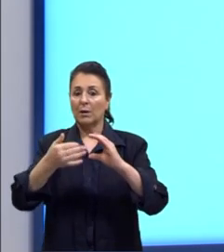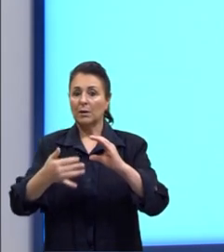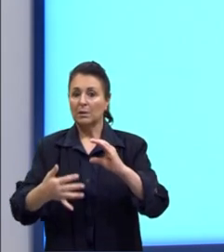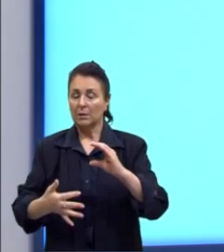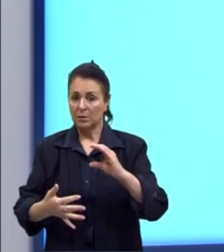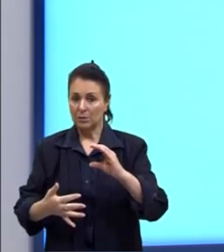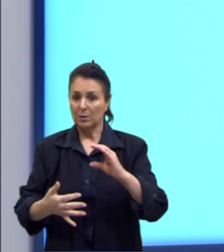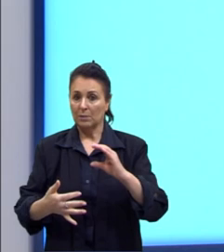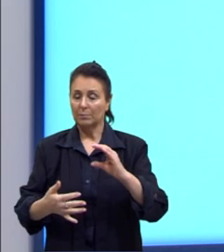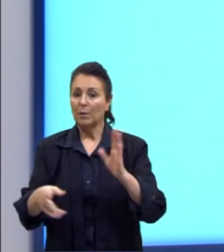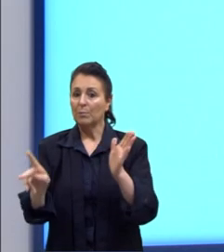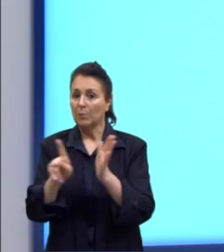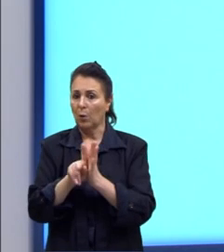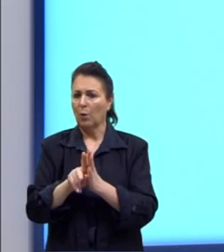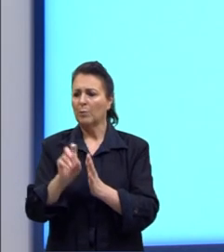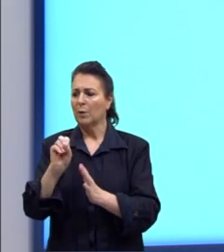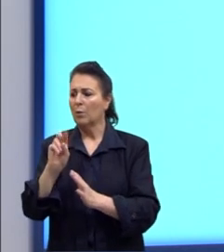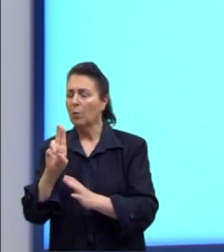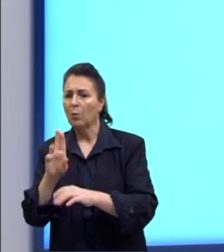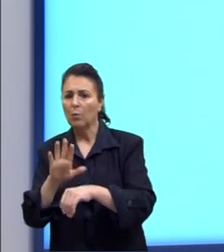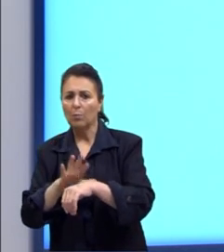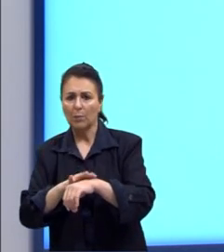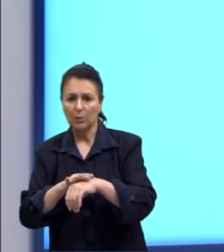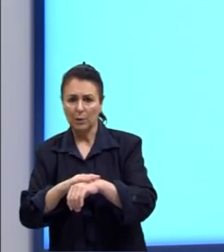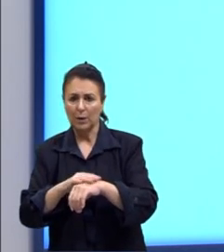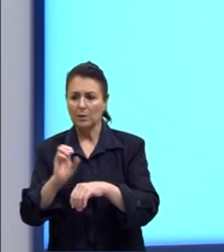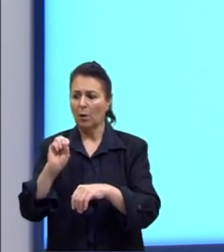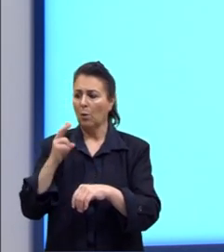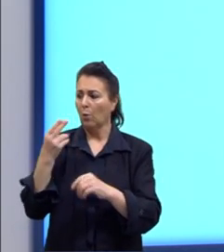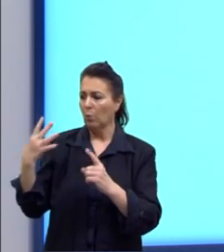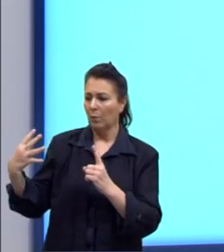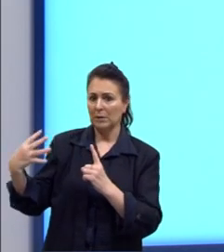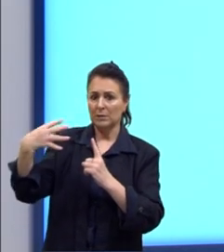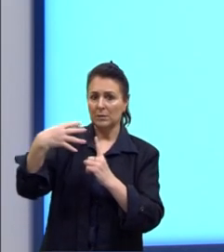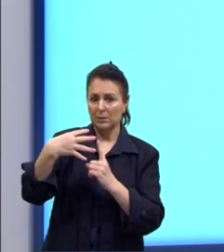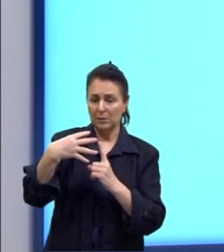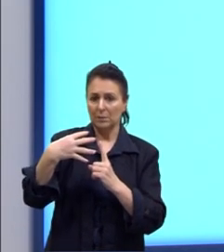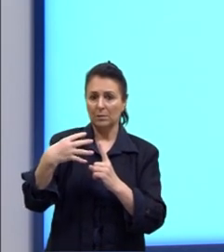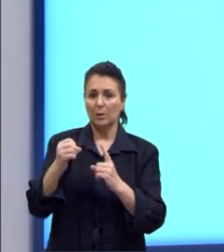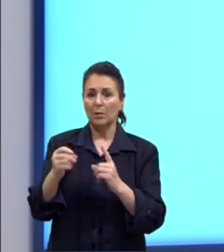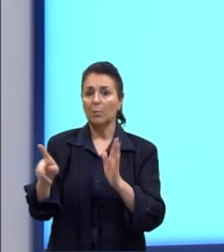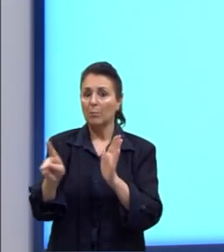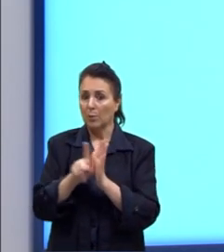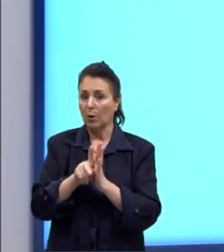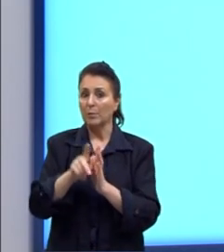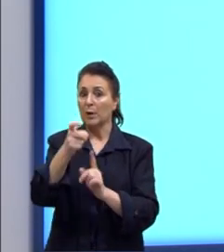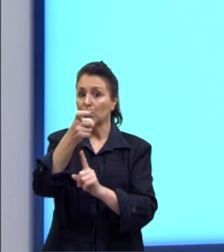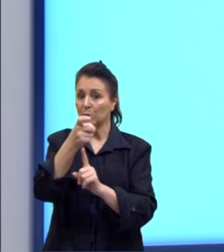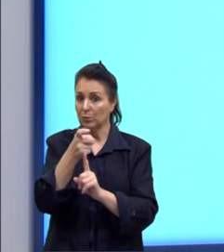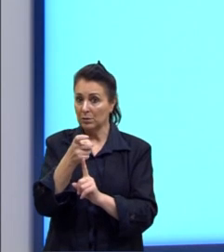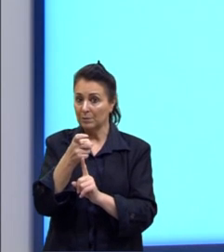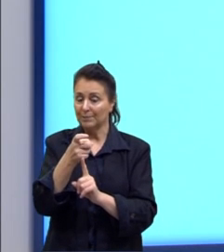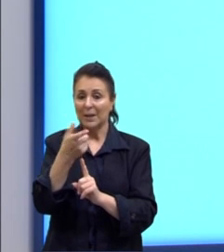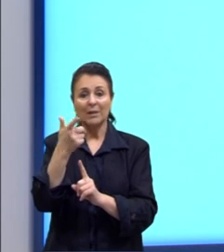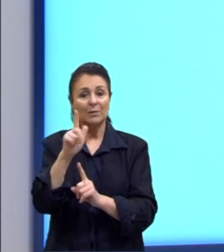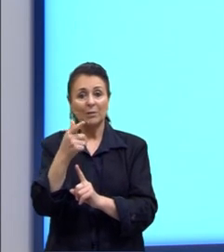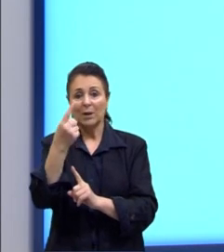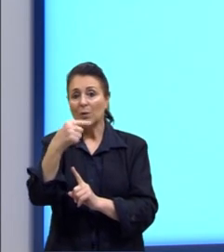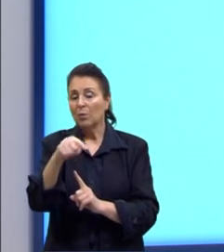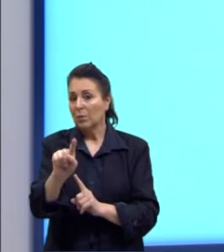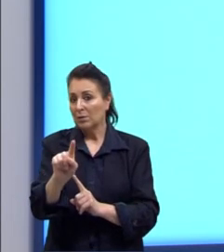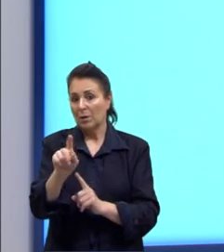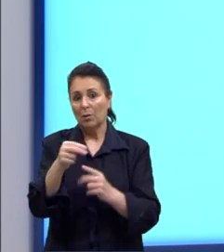relacionada a ele ou uma doença ou síndrome relacionado ao X então ele não tem outra opção